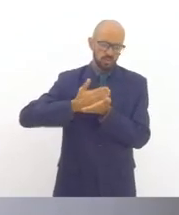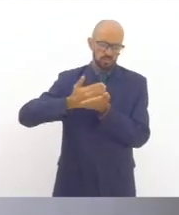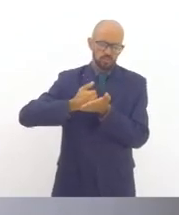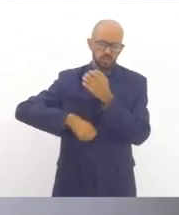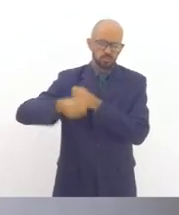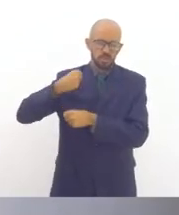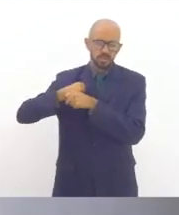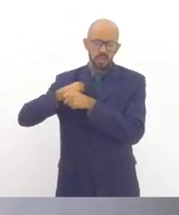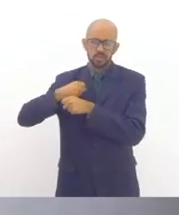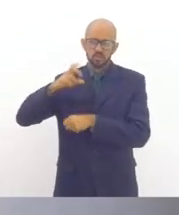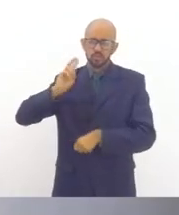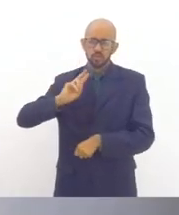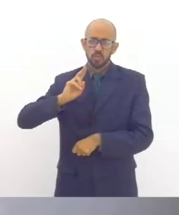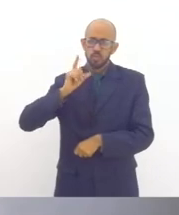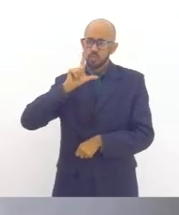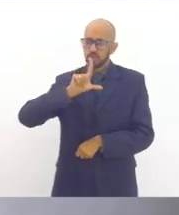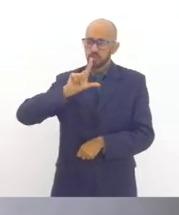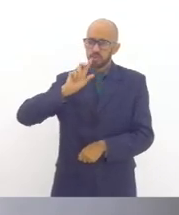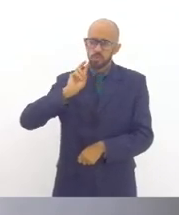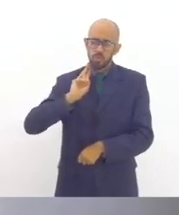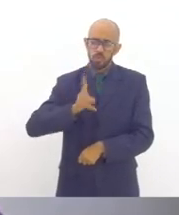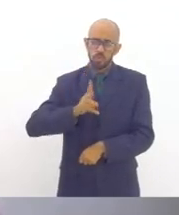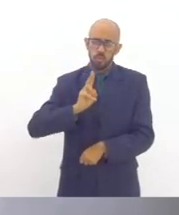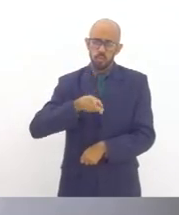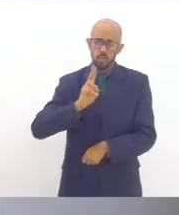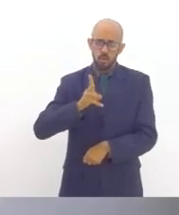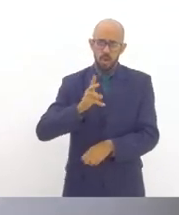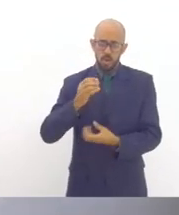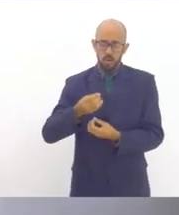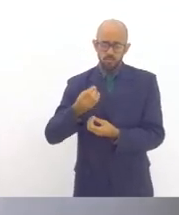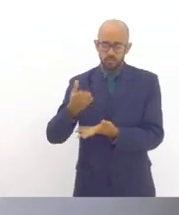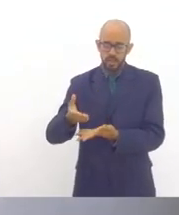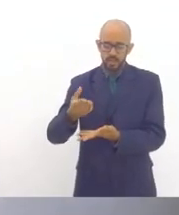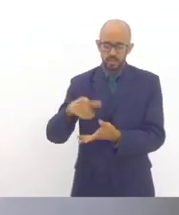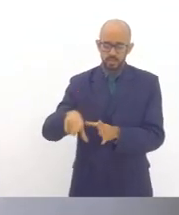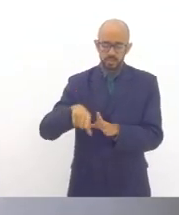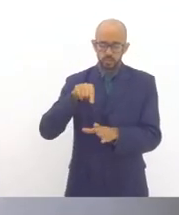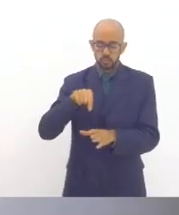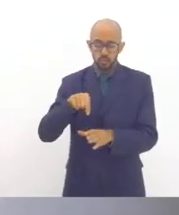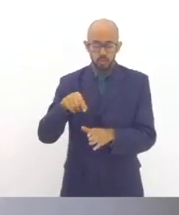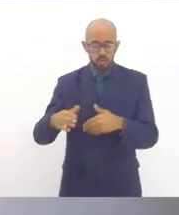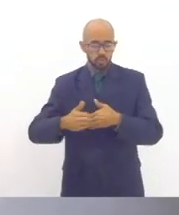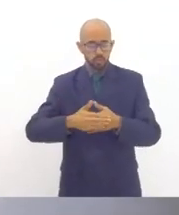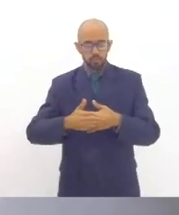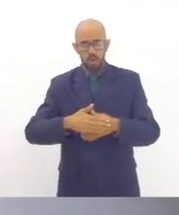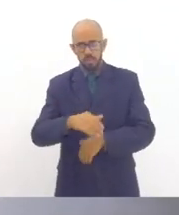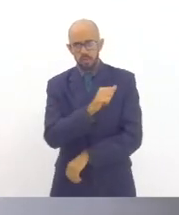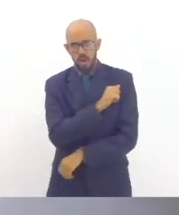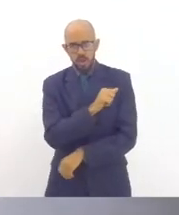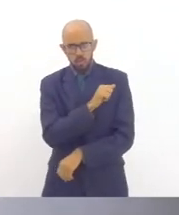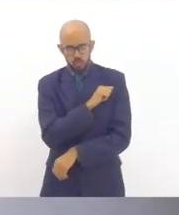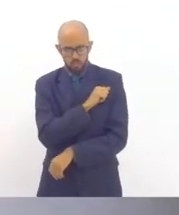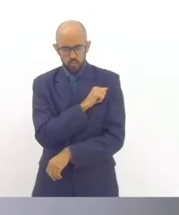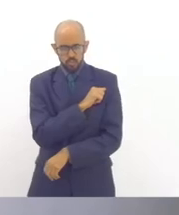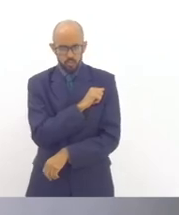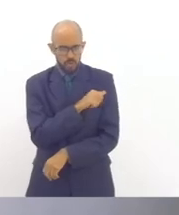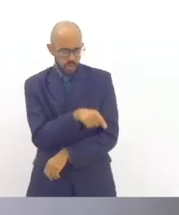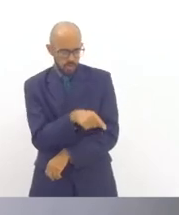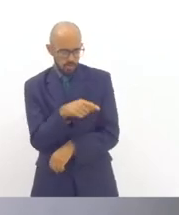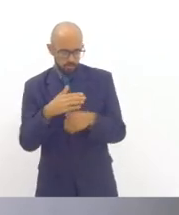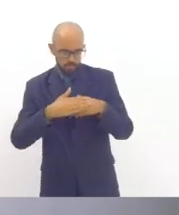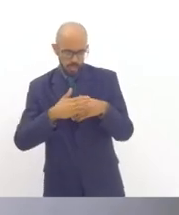conseguiu manter aí a oferta e a escolha do aluno. Isso foi muito bom, que o aluno pudesse